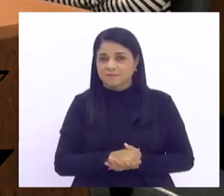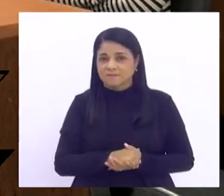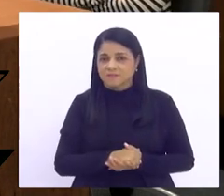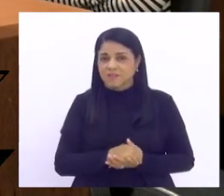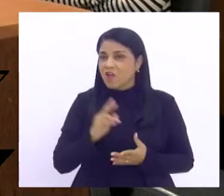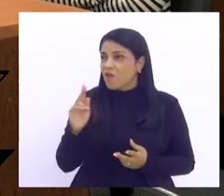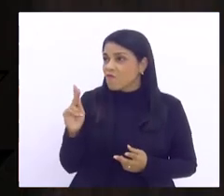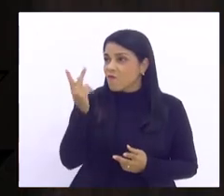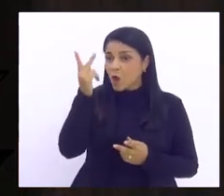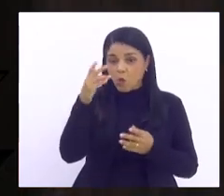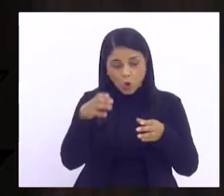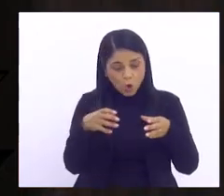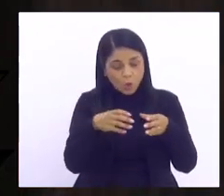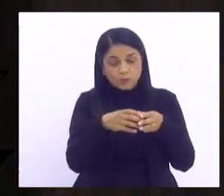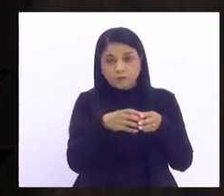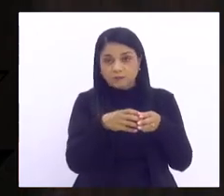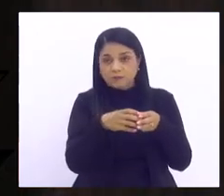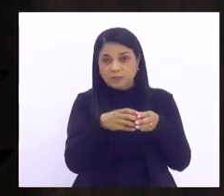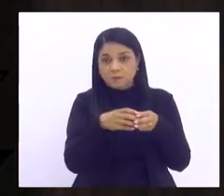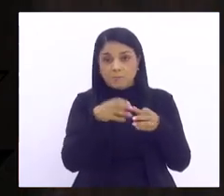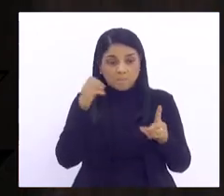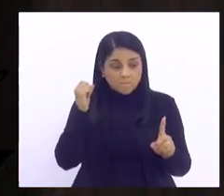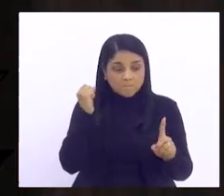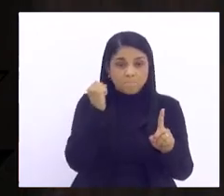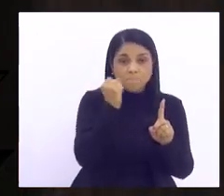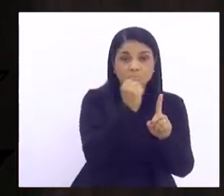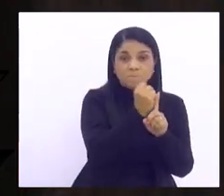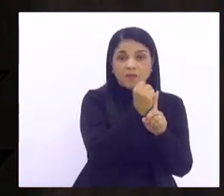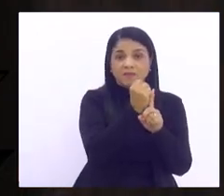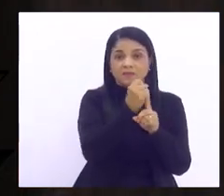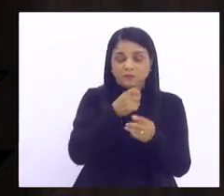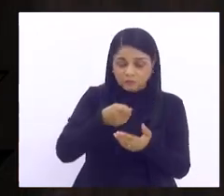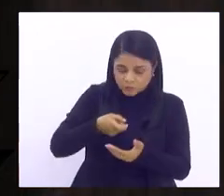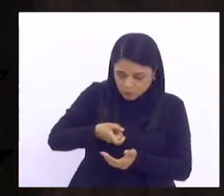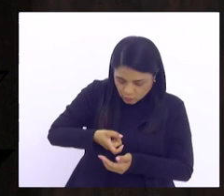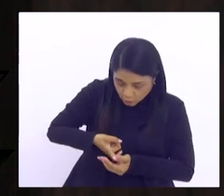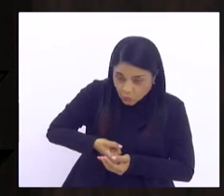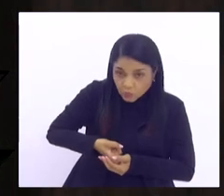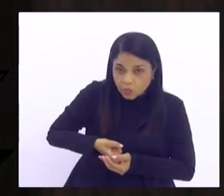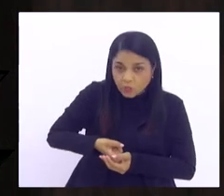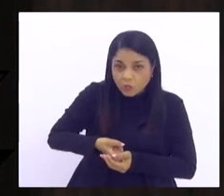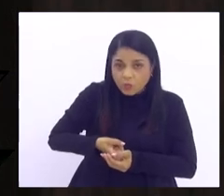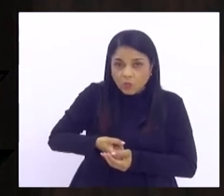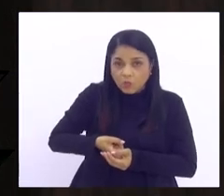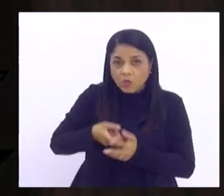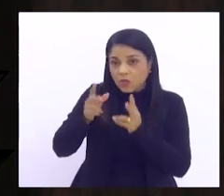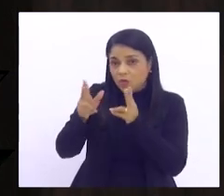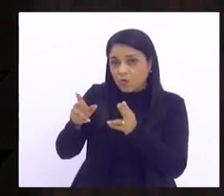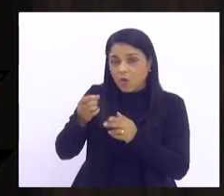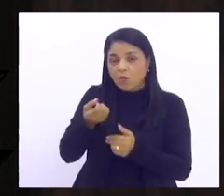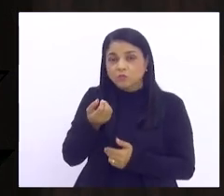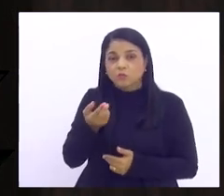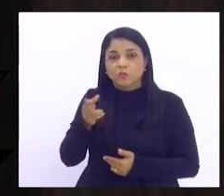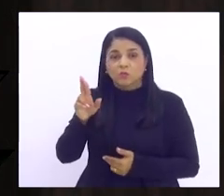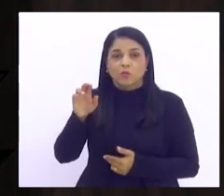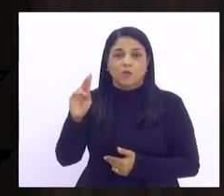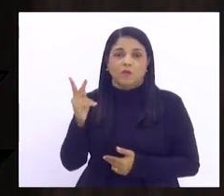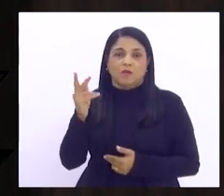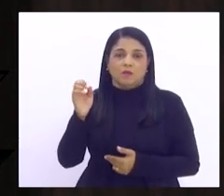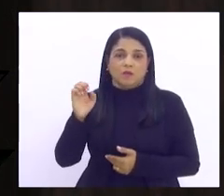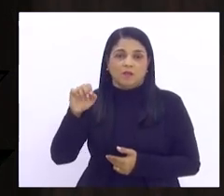valor comunitário matando a primeira das relações, como o doutor Henrique falou?